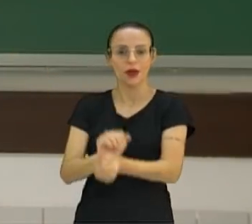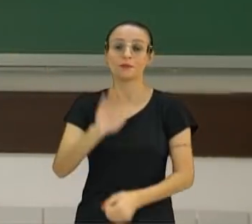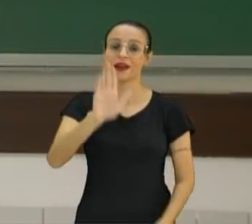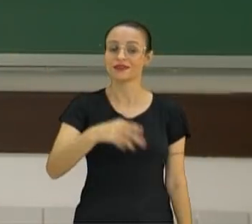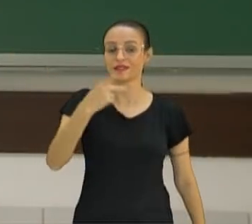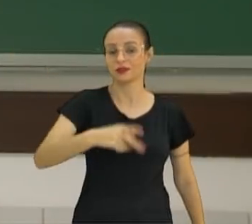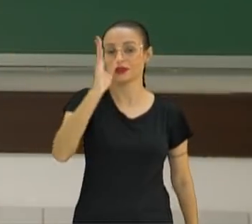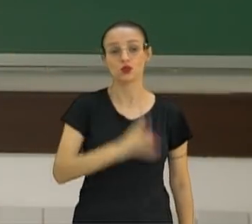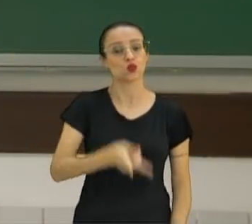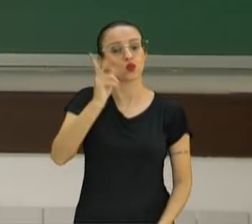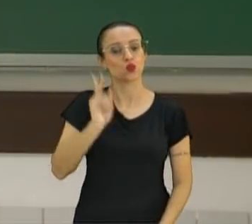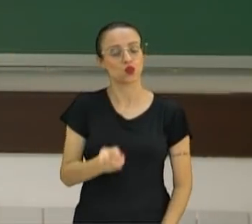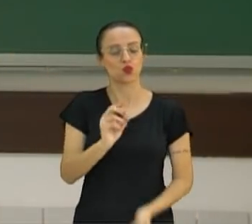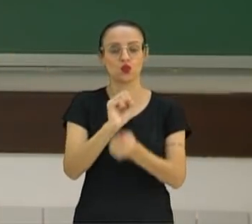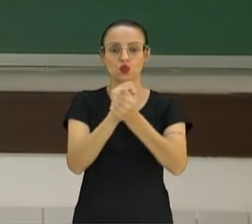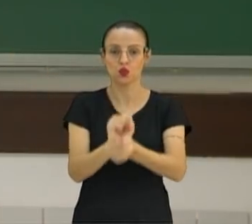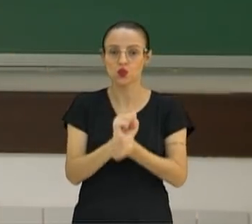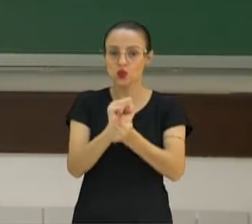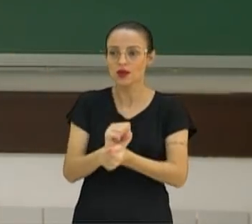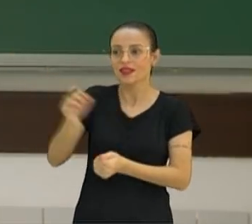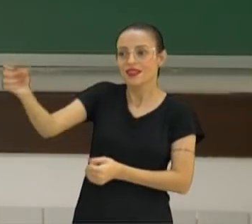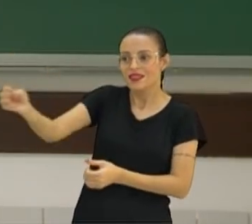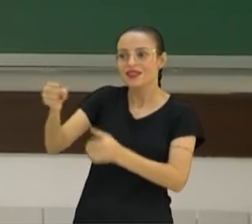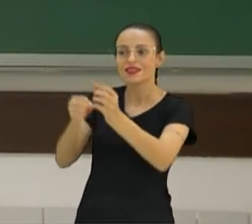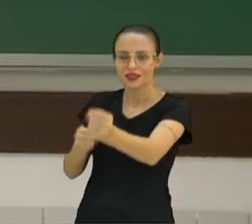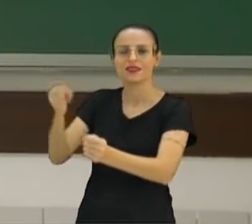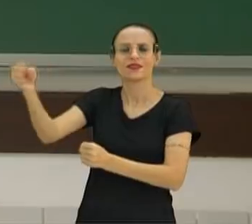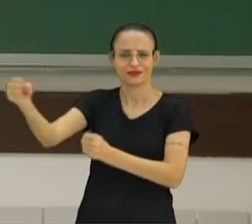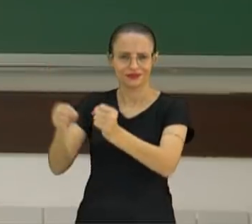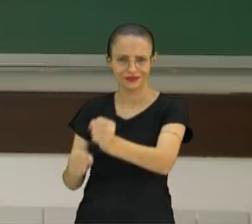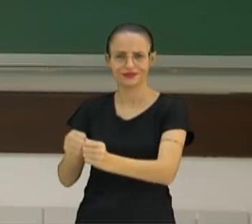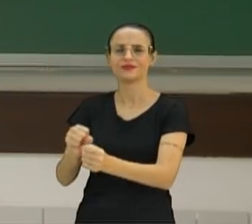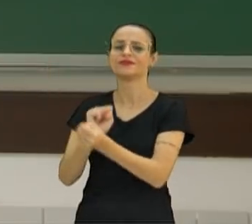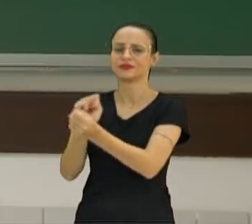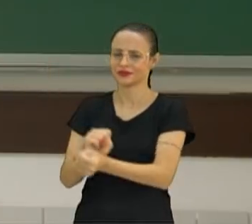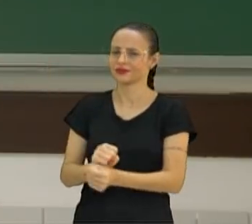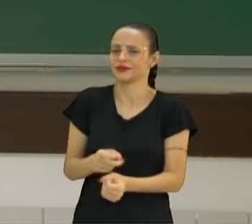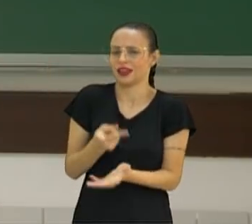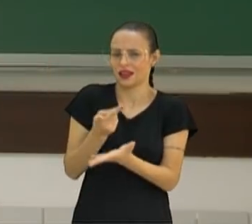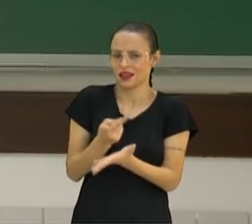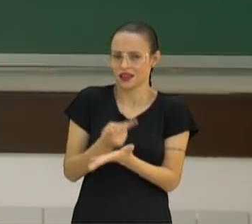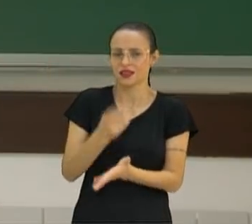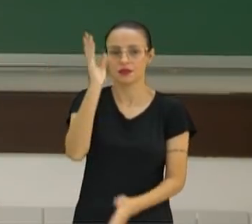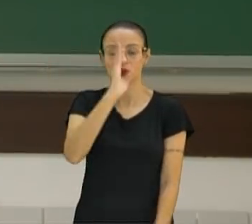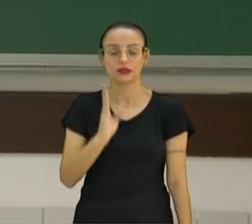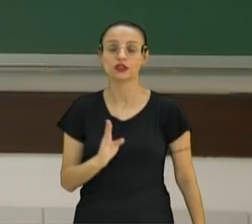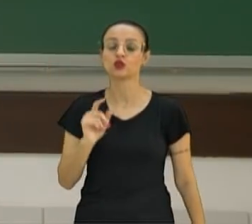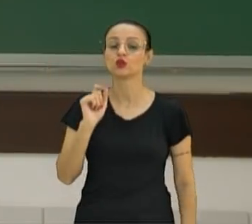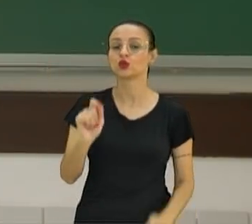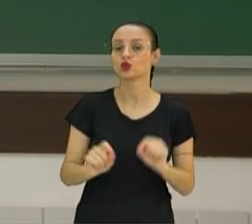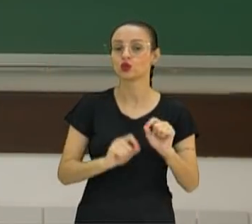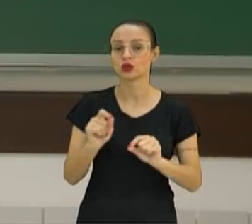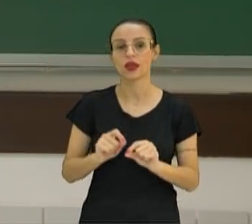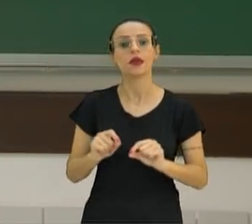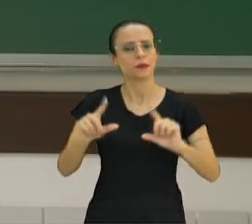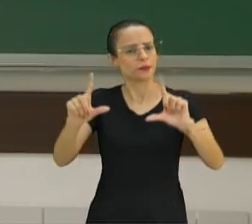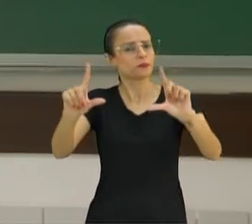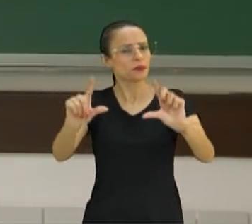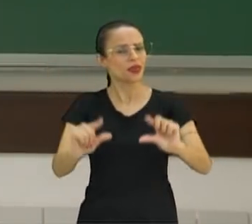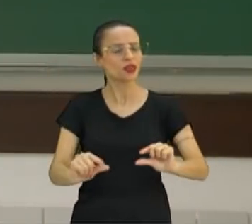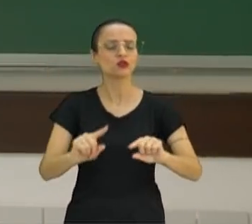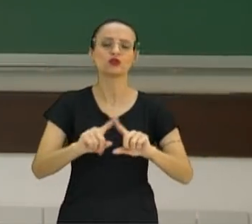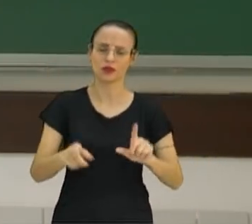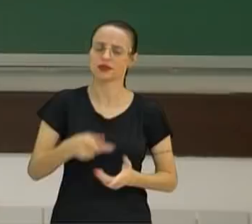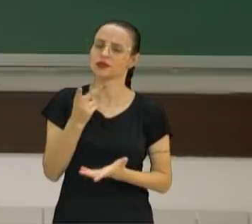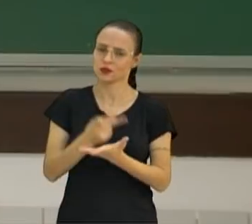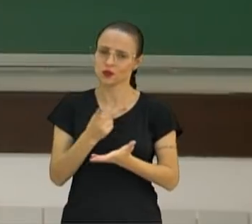no Brasil e o tráfico de escravo também continuava a chegar aqui no Brasil. Chegavam em menor número esses escravos,